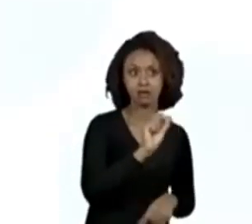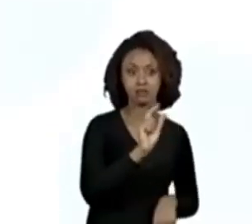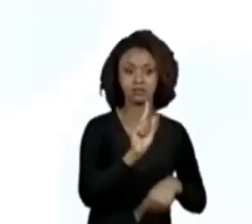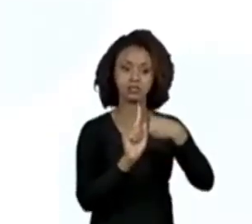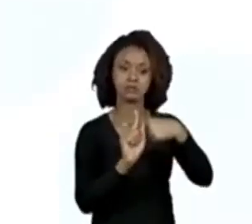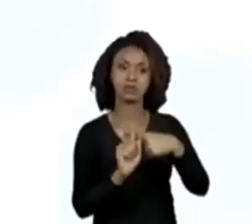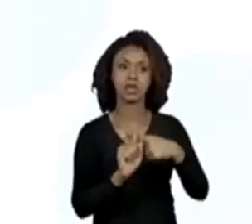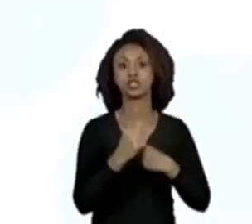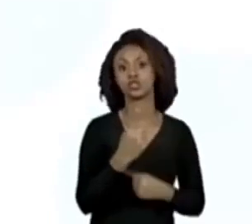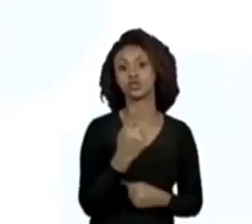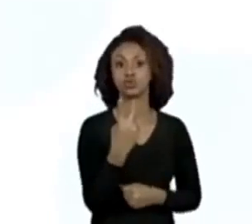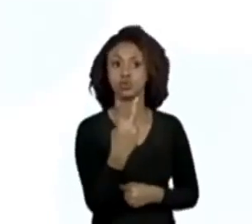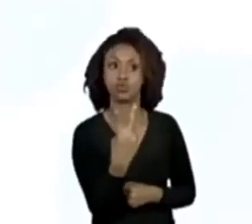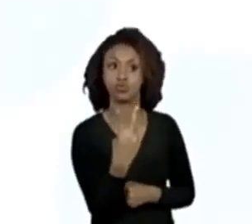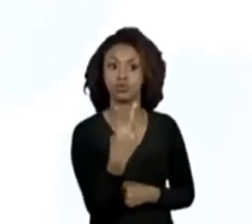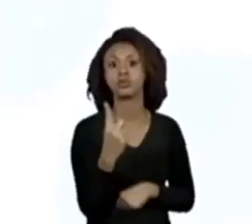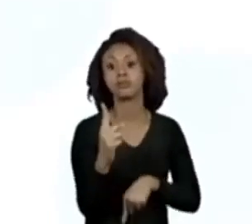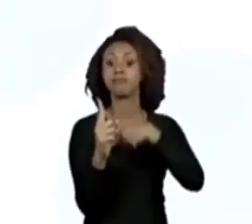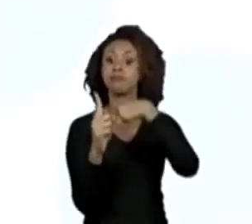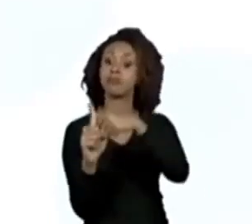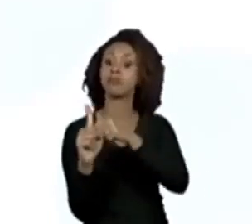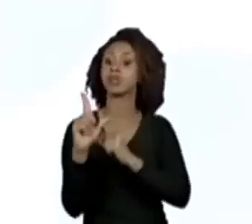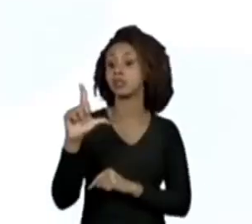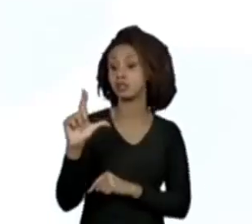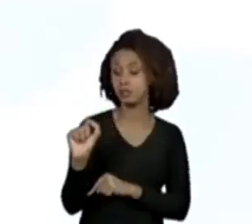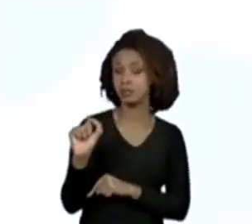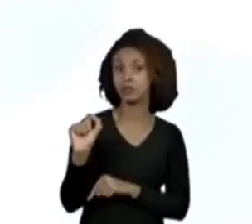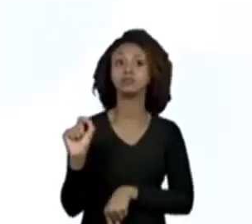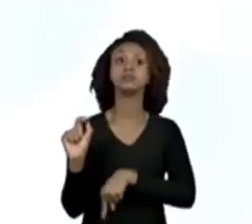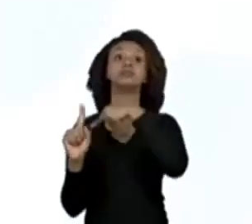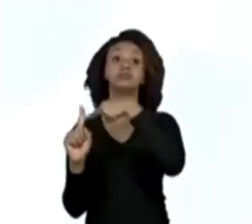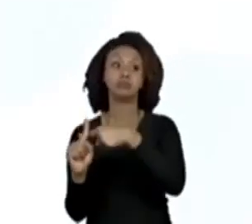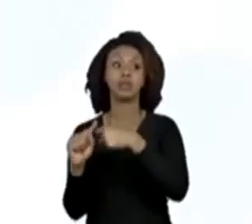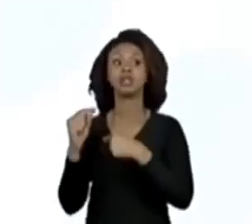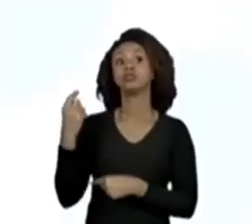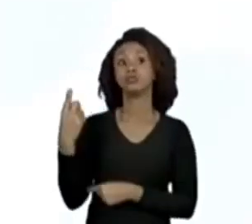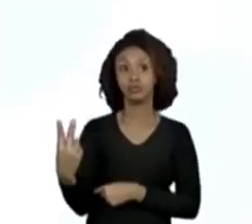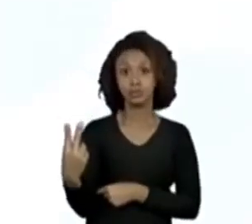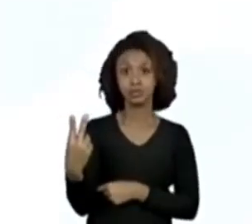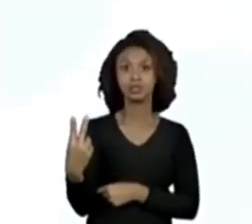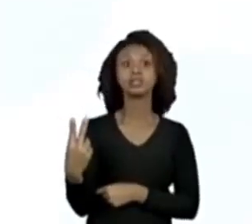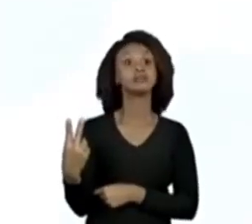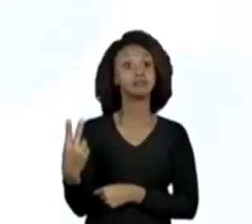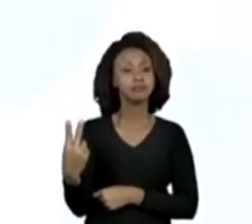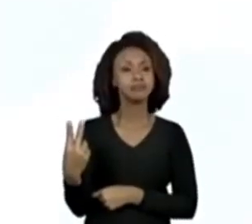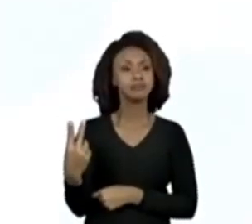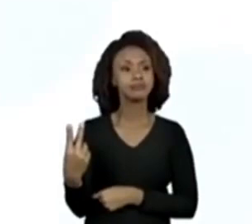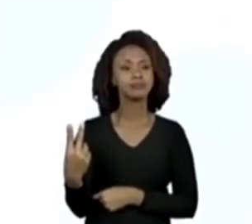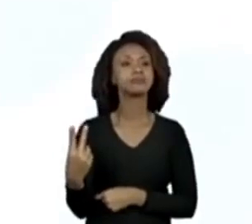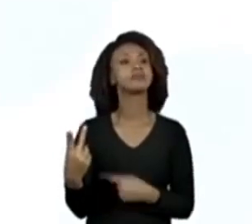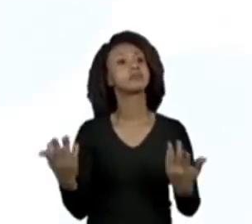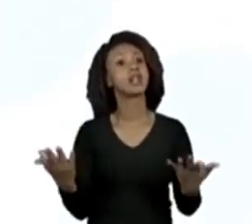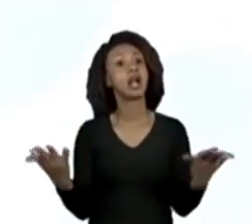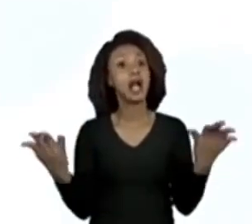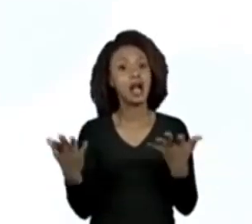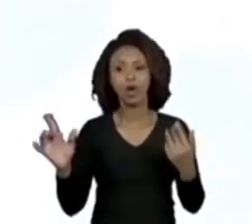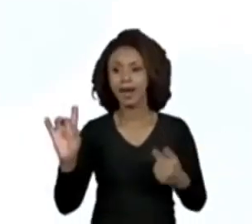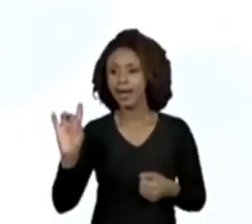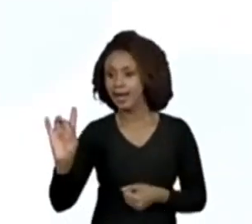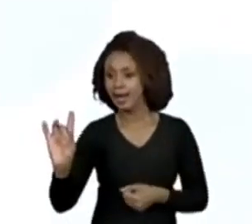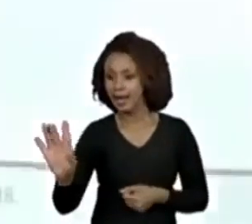com 10. E 2. Isso. E aí eu somo as